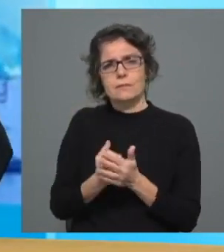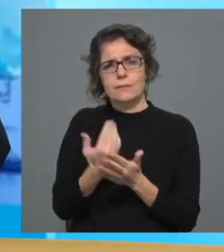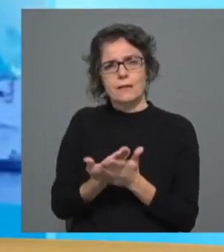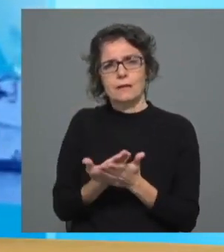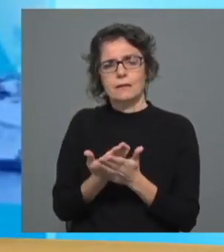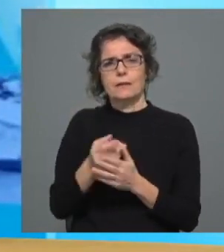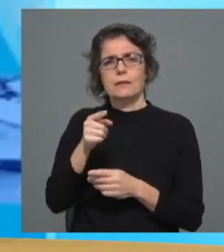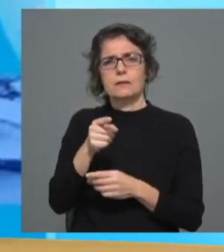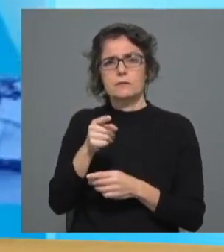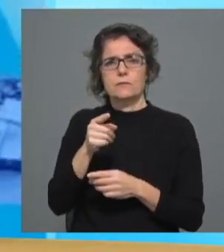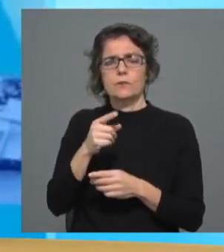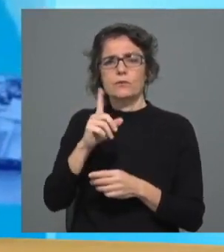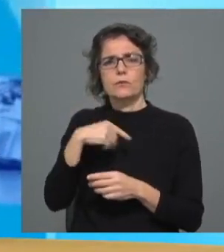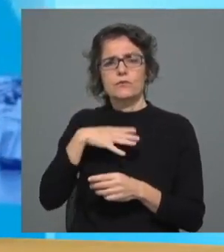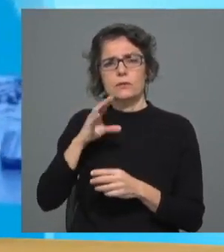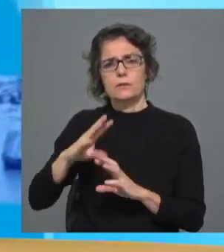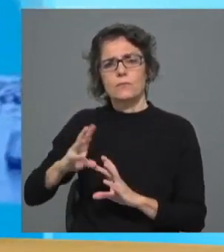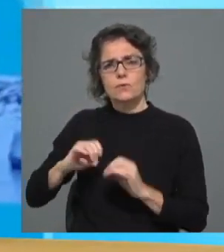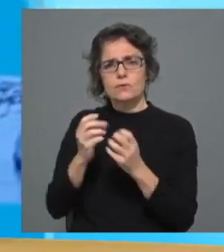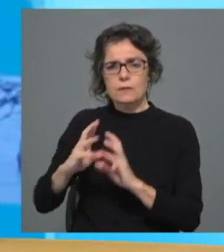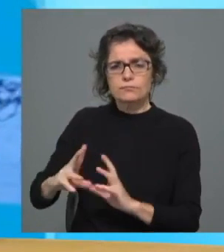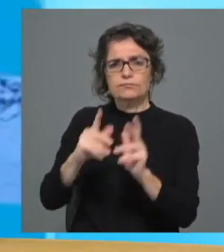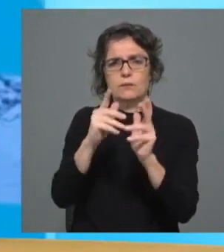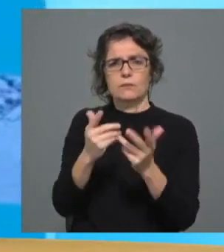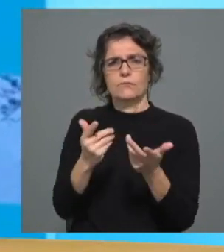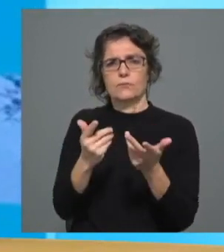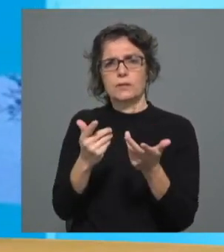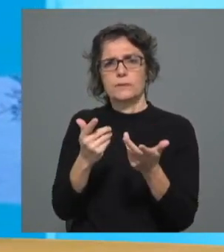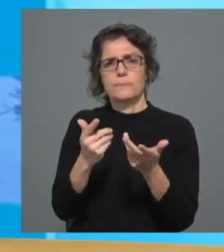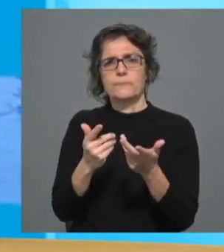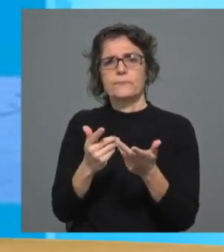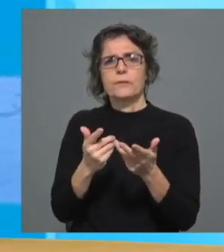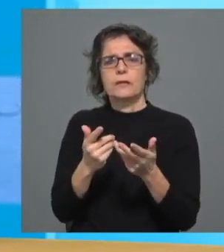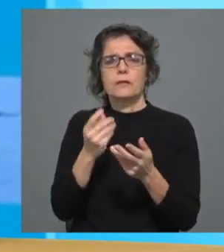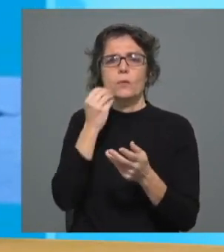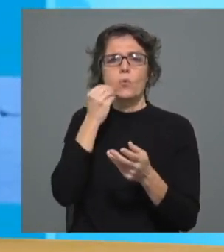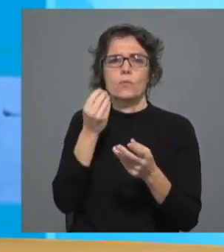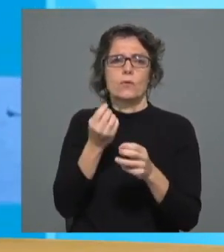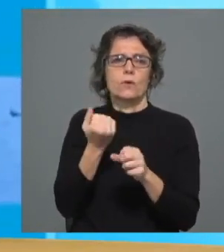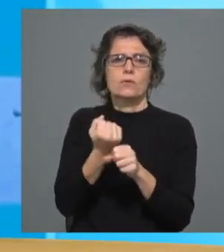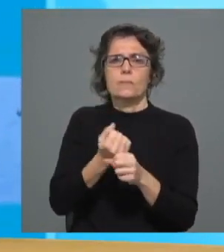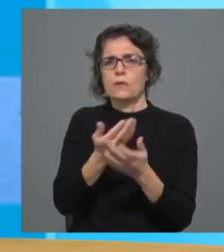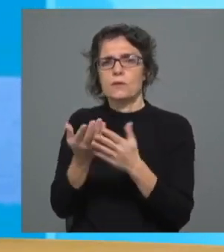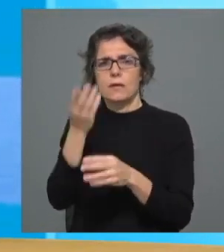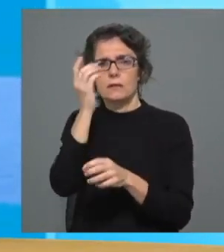que contribui para o progresso da sociedade. Isso falo através da sua inserção na empresa, de uma forma geral.